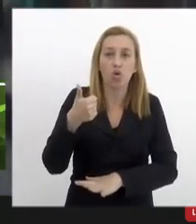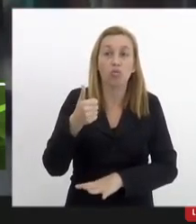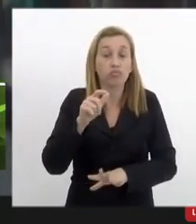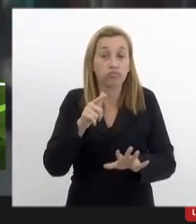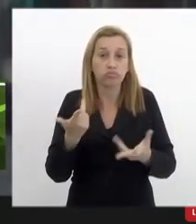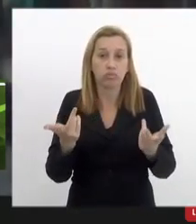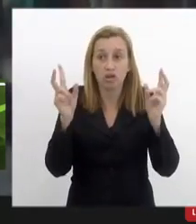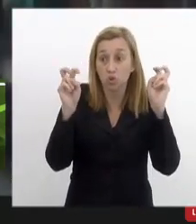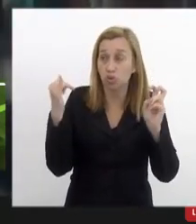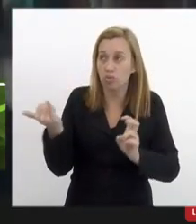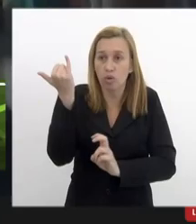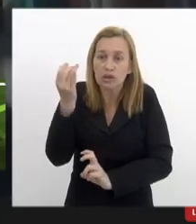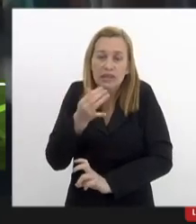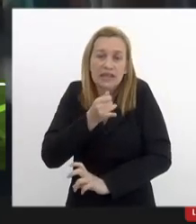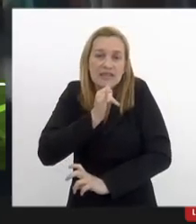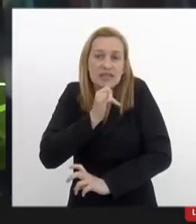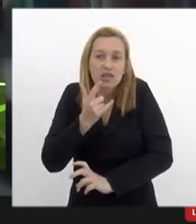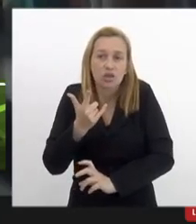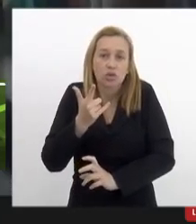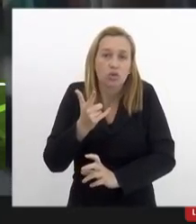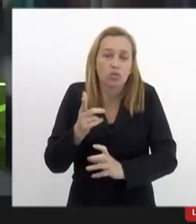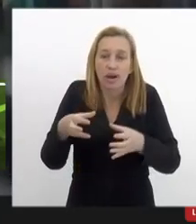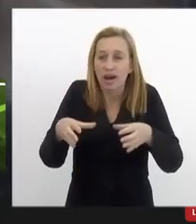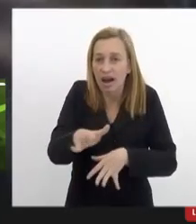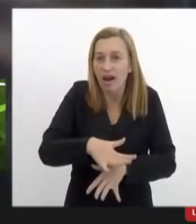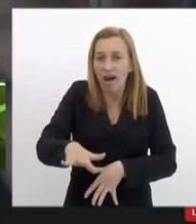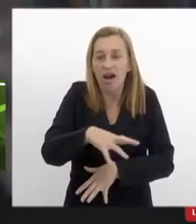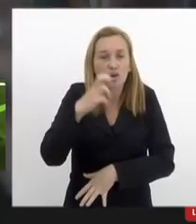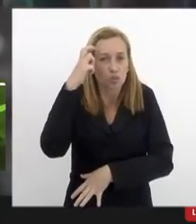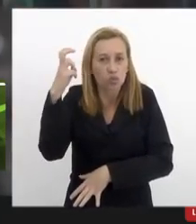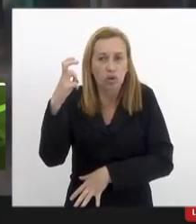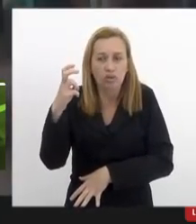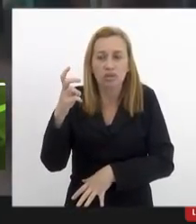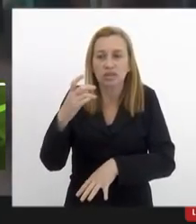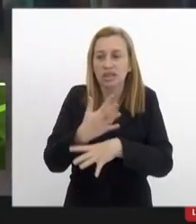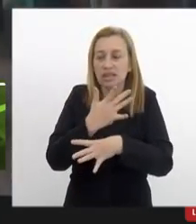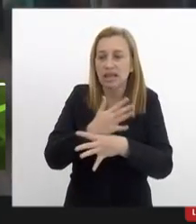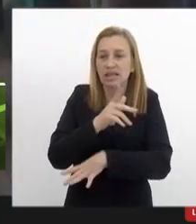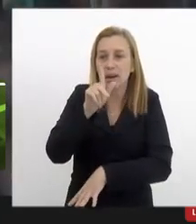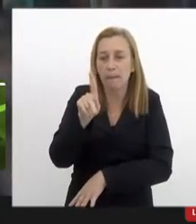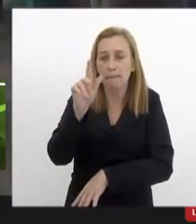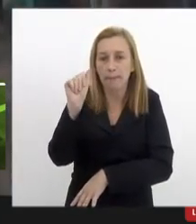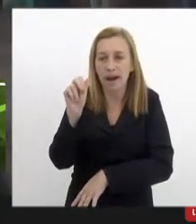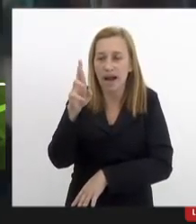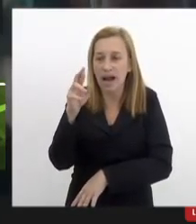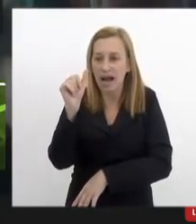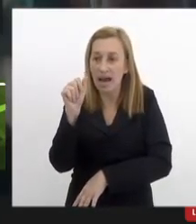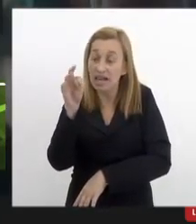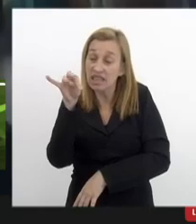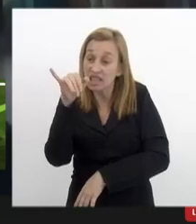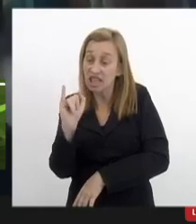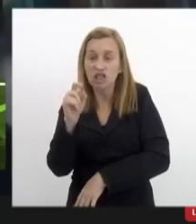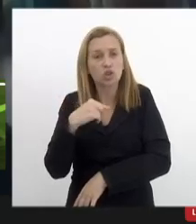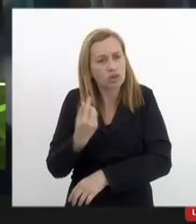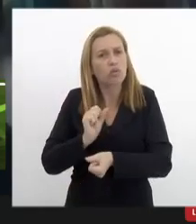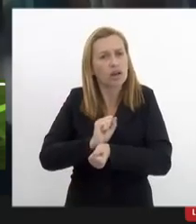importante, por exemplo, para o setor cultural da cidade de Paraty. Então, a gente espera